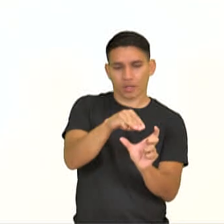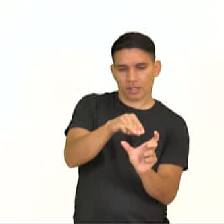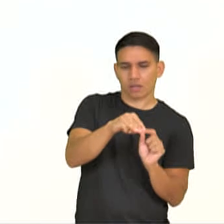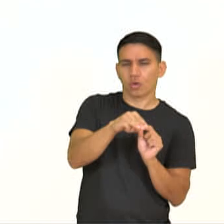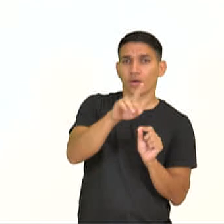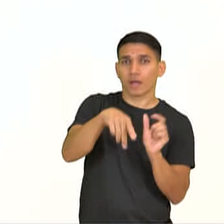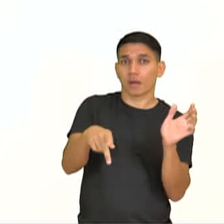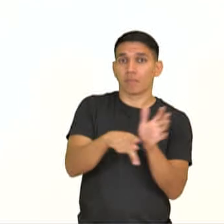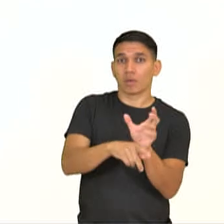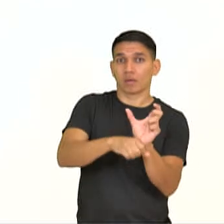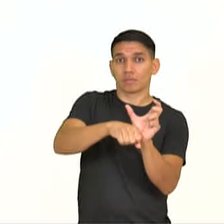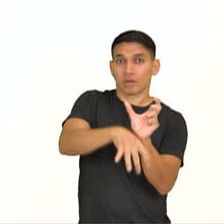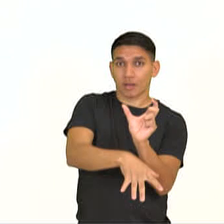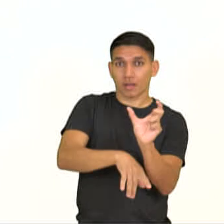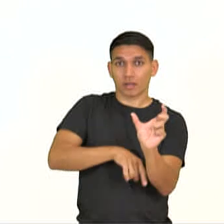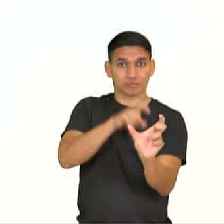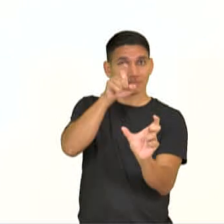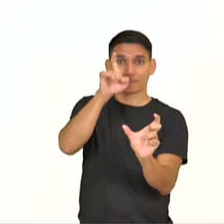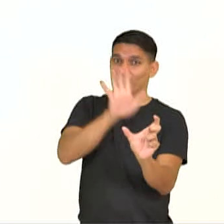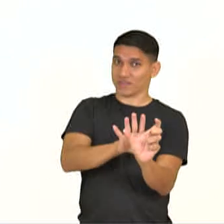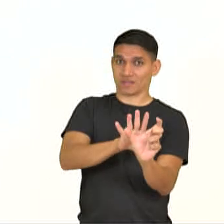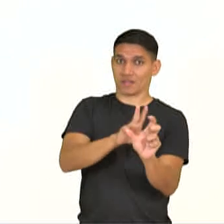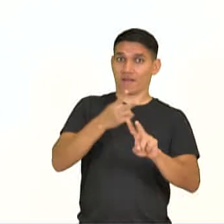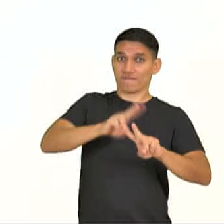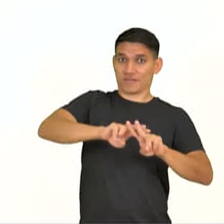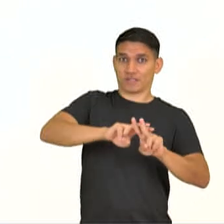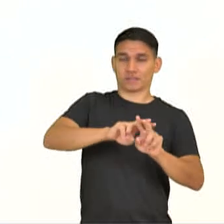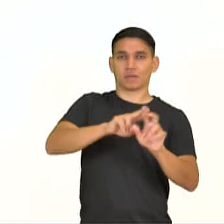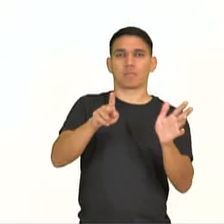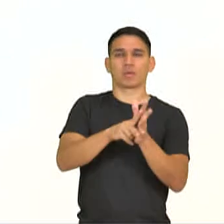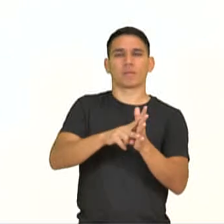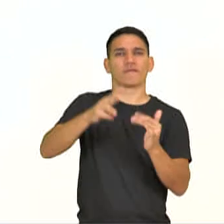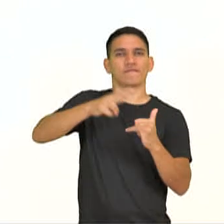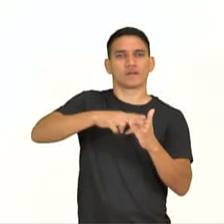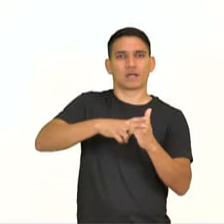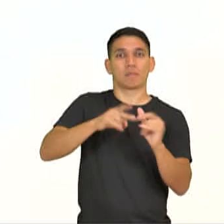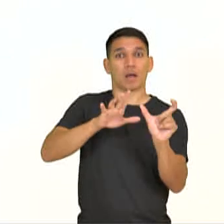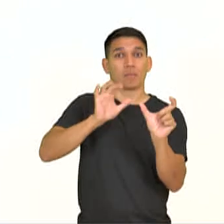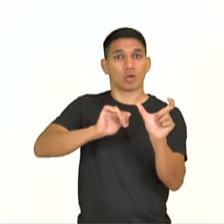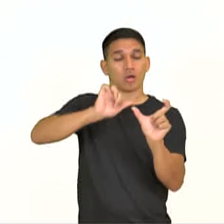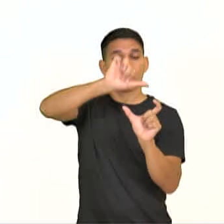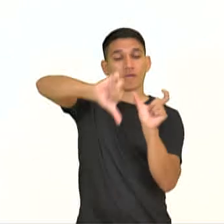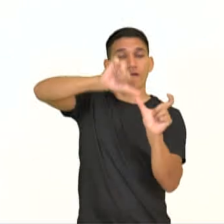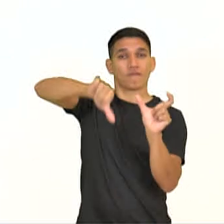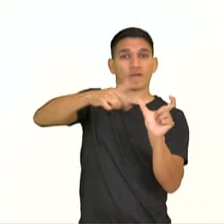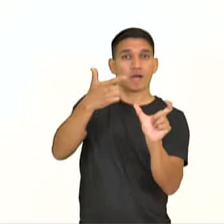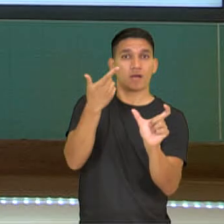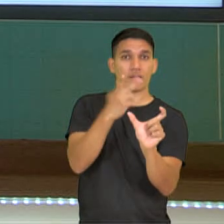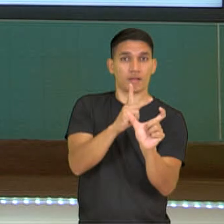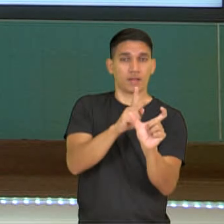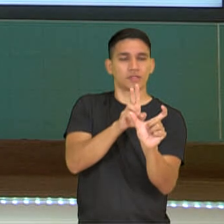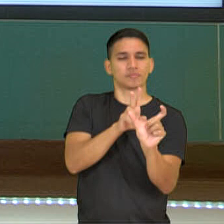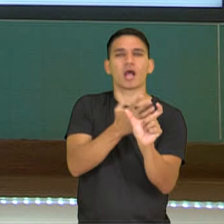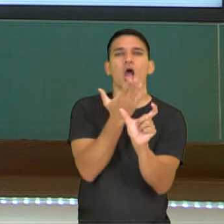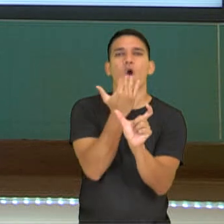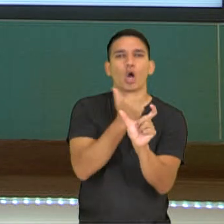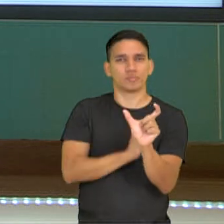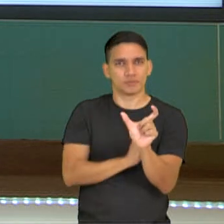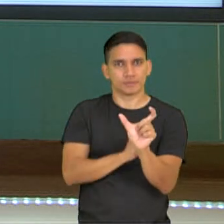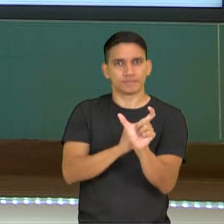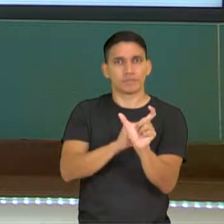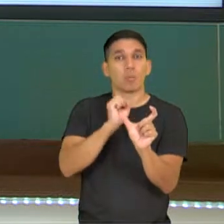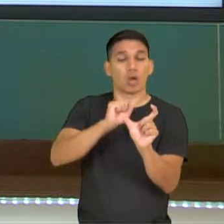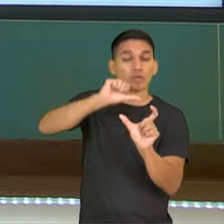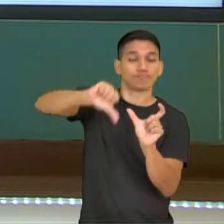que podem ser consideradas aqui o radical, né, do verbo comer. Mas eu posso fazer derivações, né, dessa palavra comer, eu posso ter as